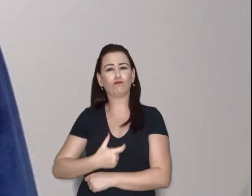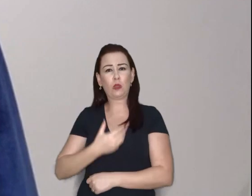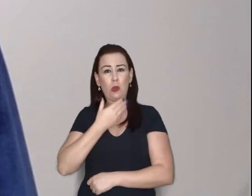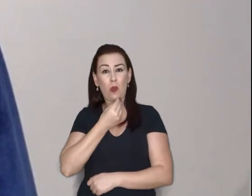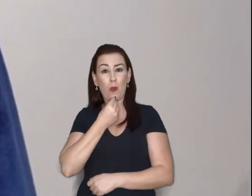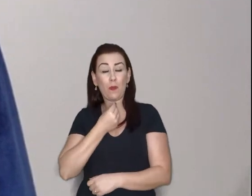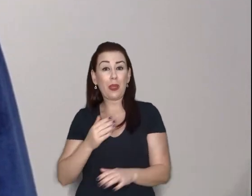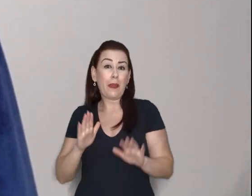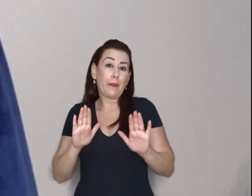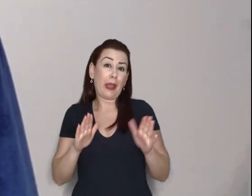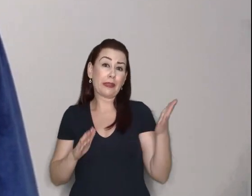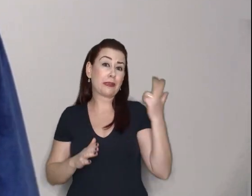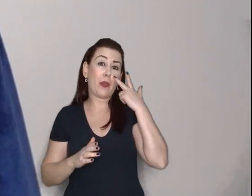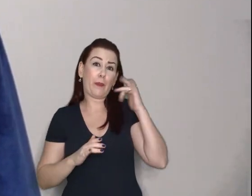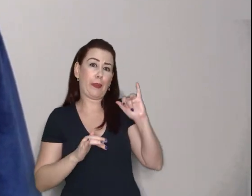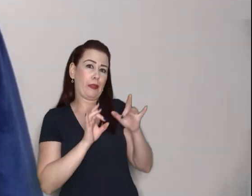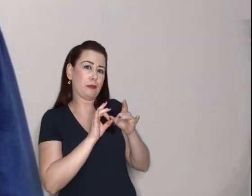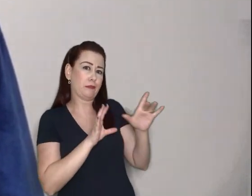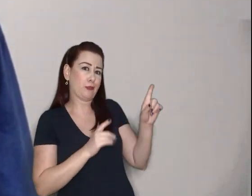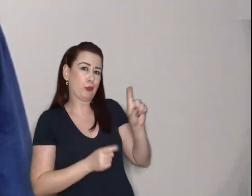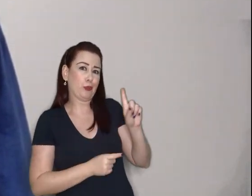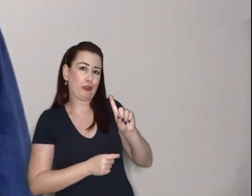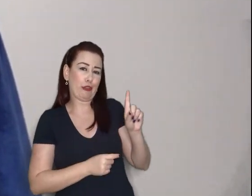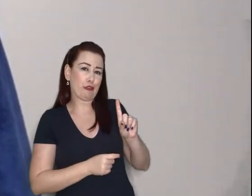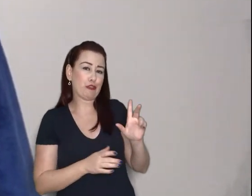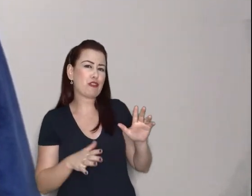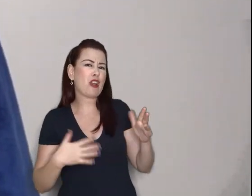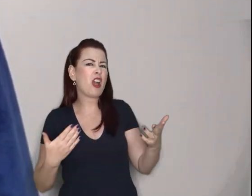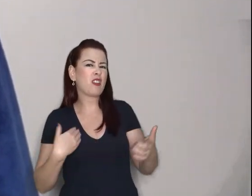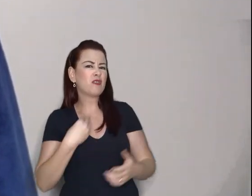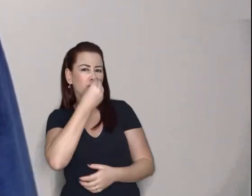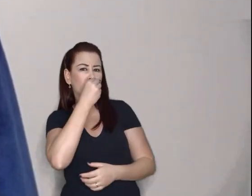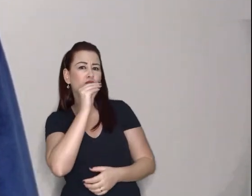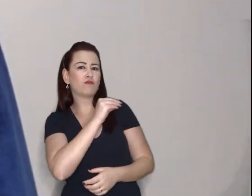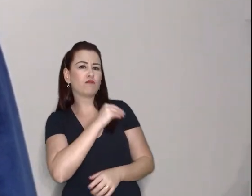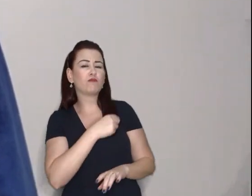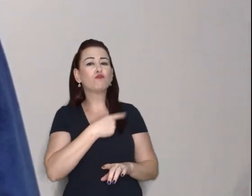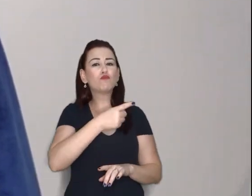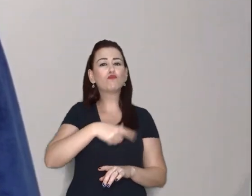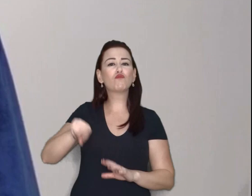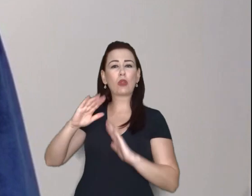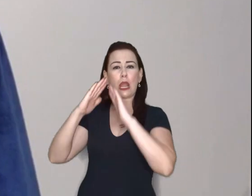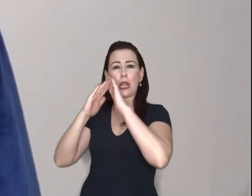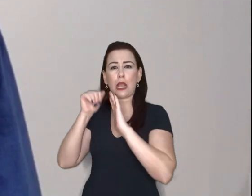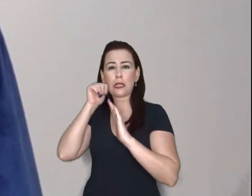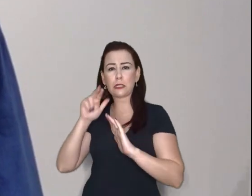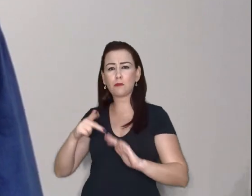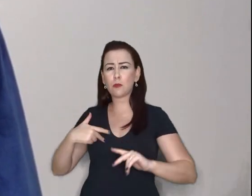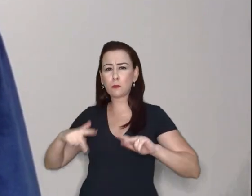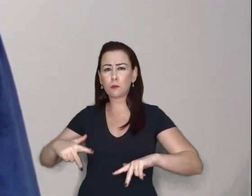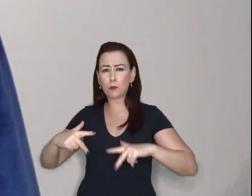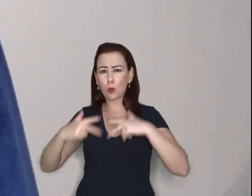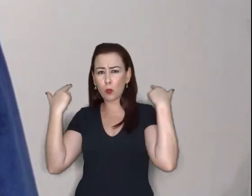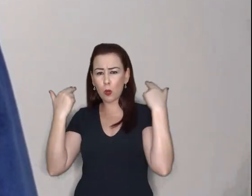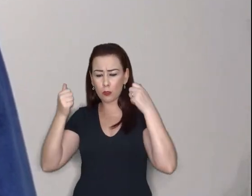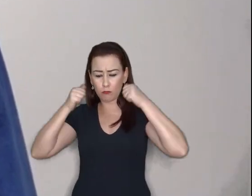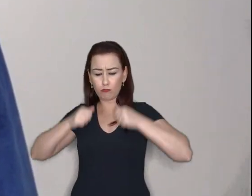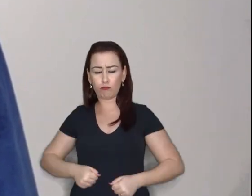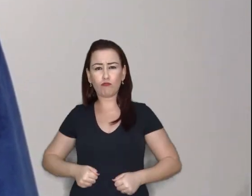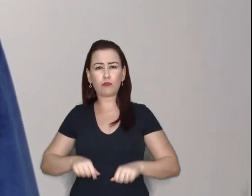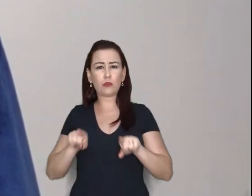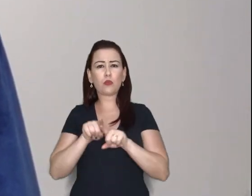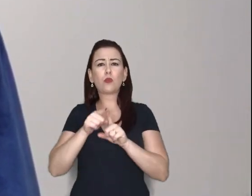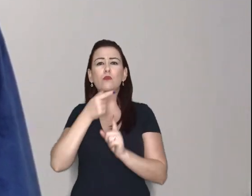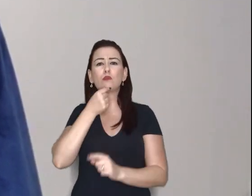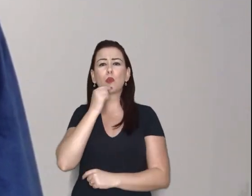Como era de se esperar, meu pai não permitiu. Contrariando, fui para a casa da minha irmã, cortei os cabelos e me vesti com as roupas de meu